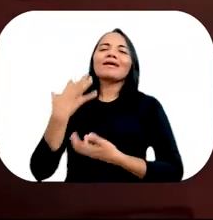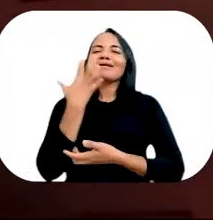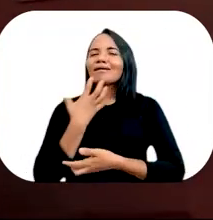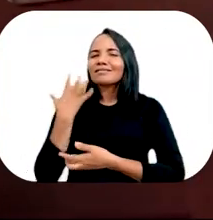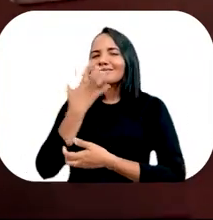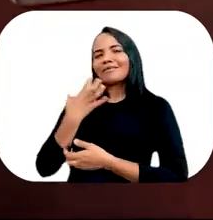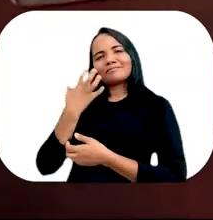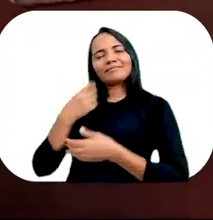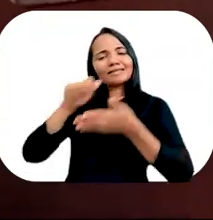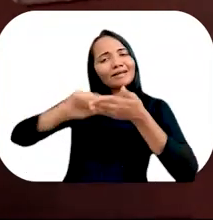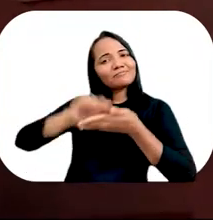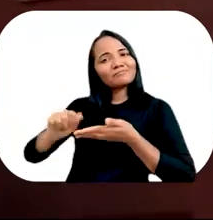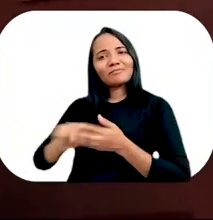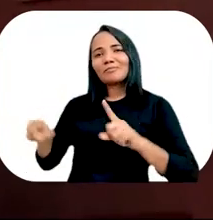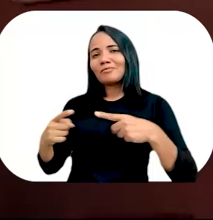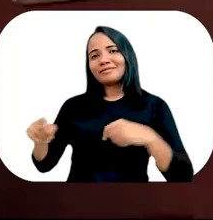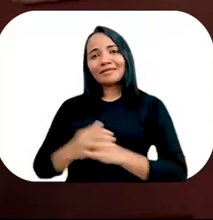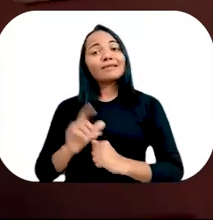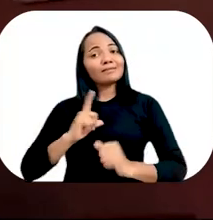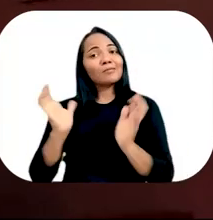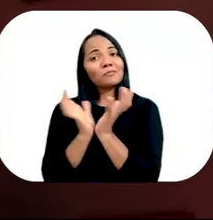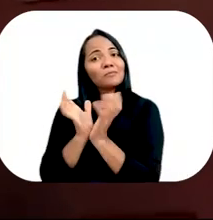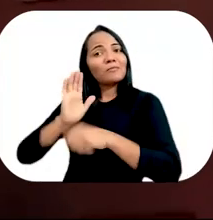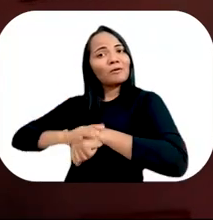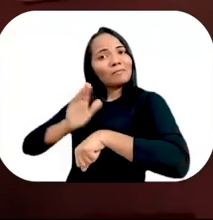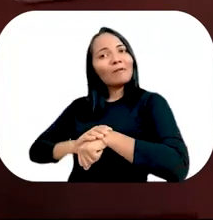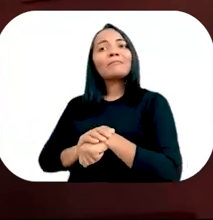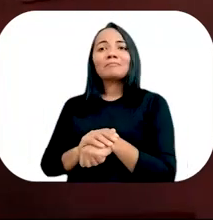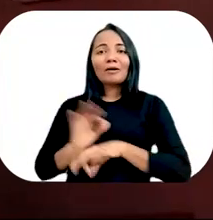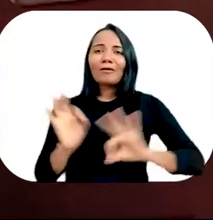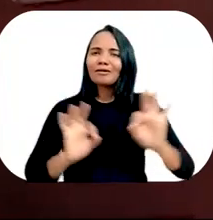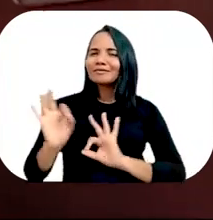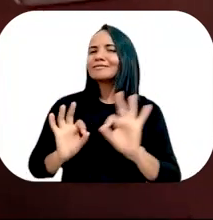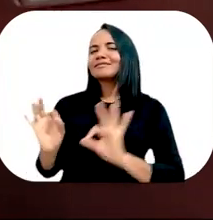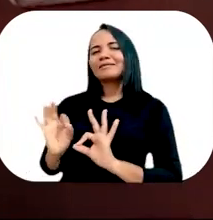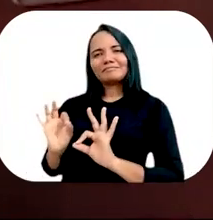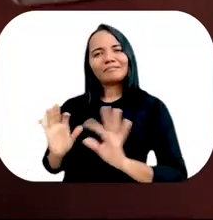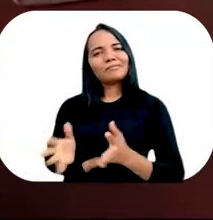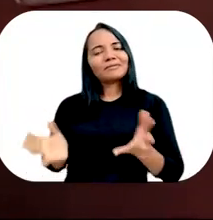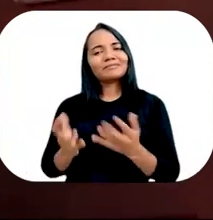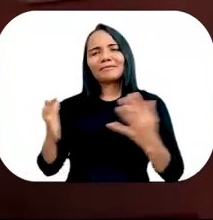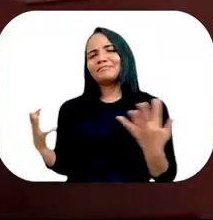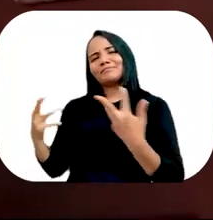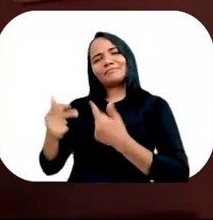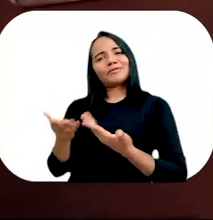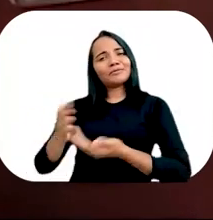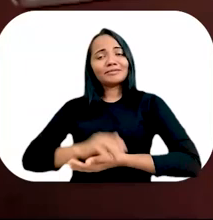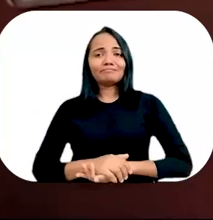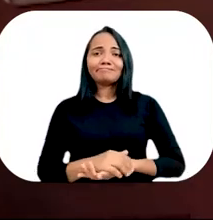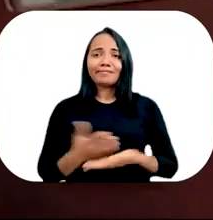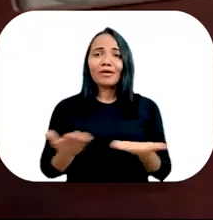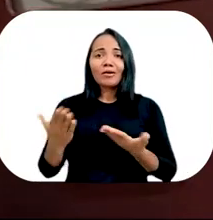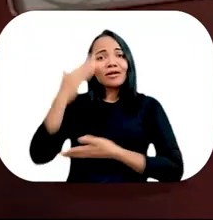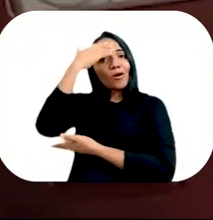compõe, tem banda, é produtor de sua própria banda, então assim, é uma pessoa maravilhosa. E está homenageando